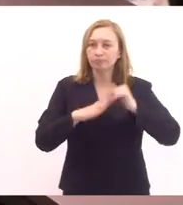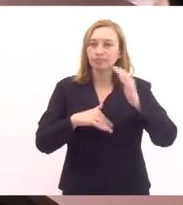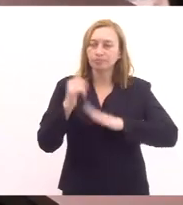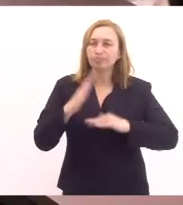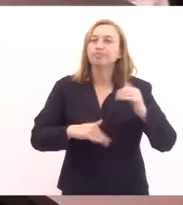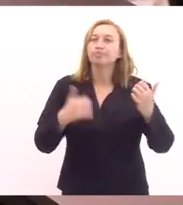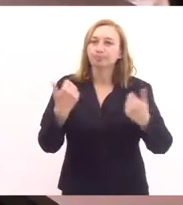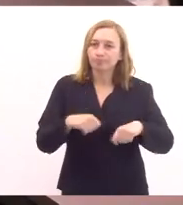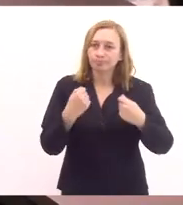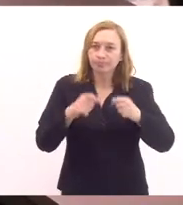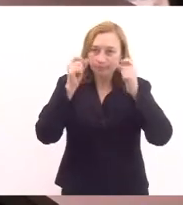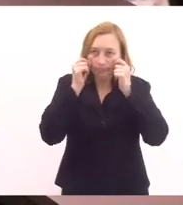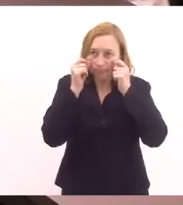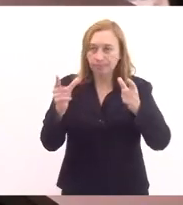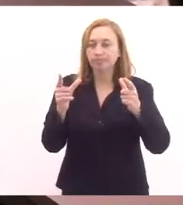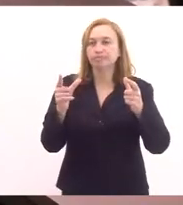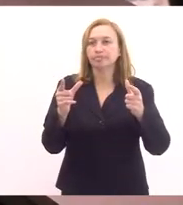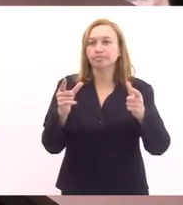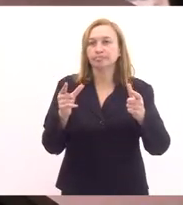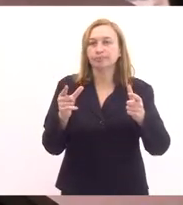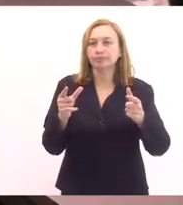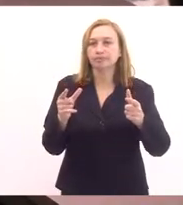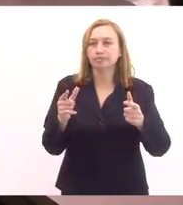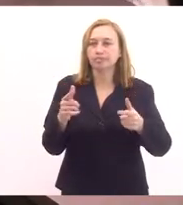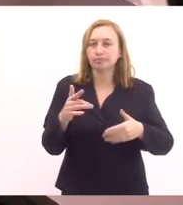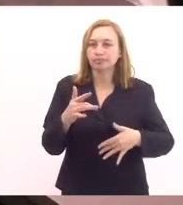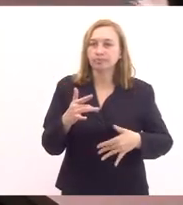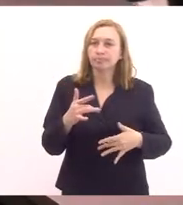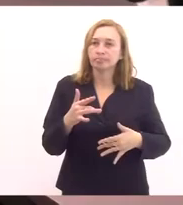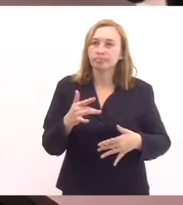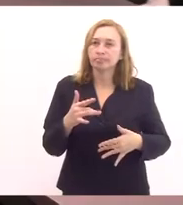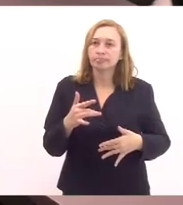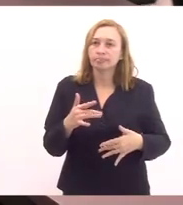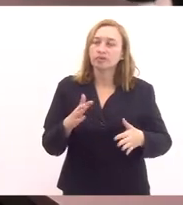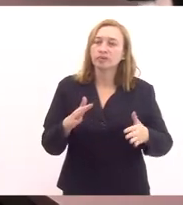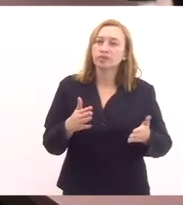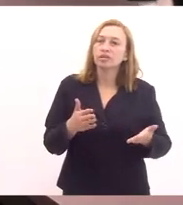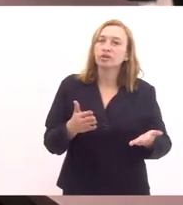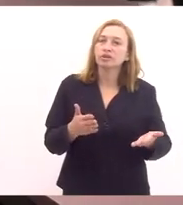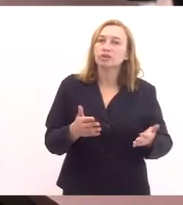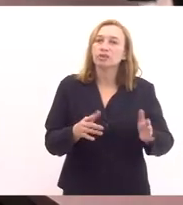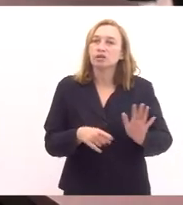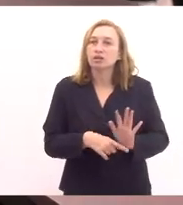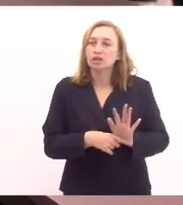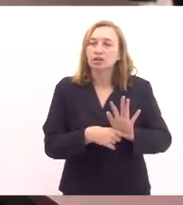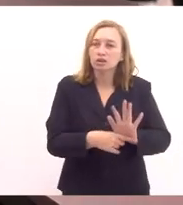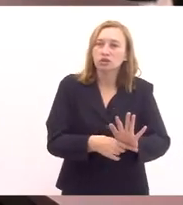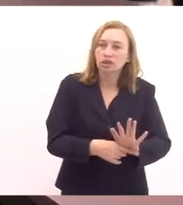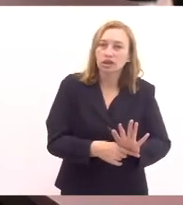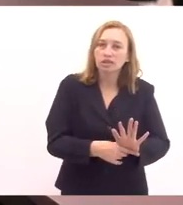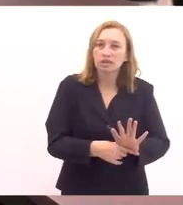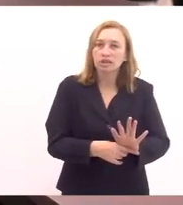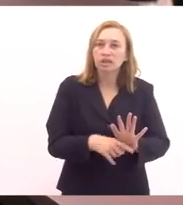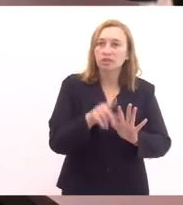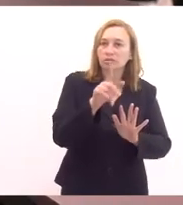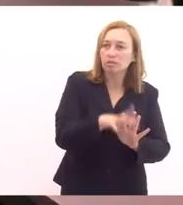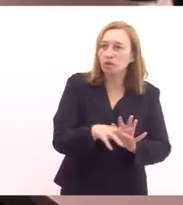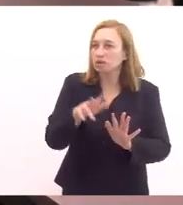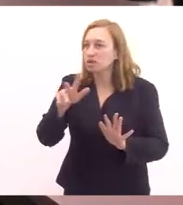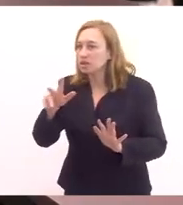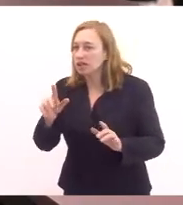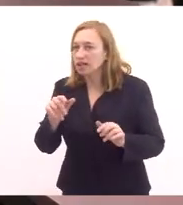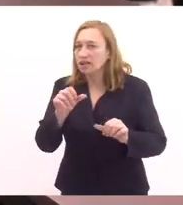precisam ter esse despertar gente precisa tocar e na ferida daqui atendimento é esse que Diverge de uma para outra e que